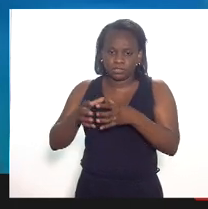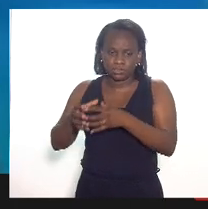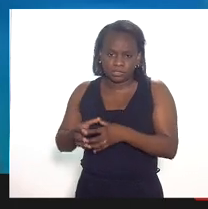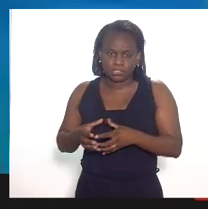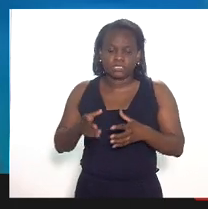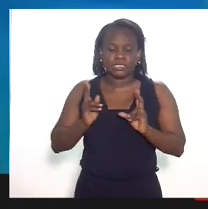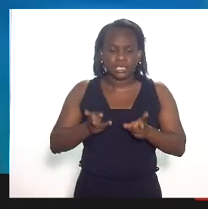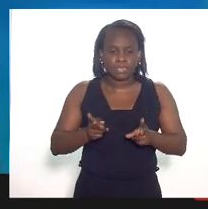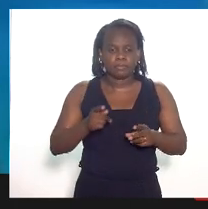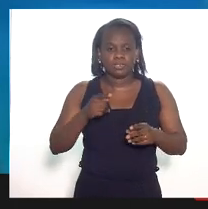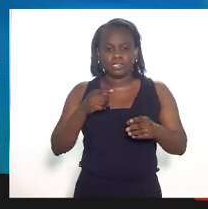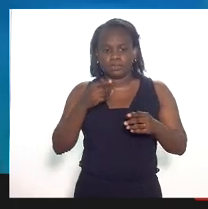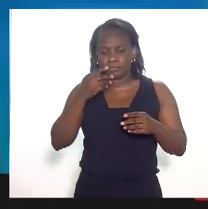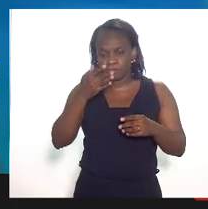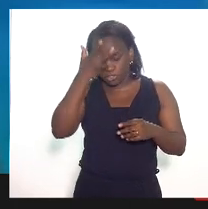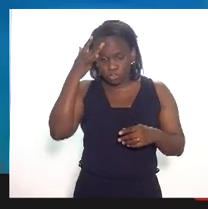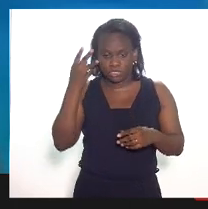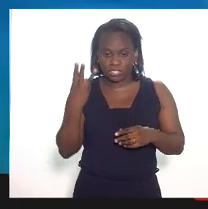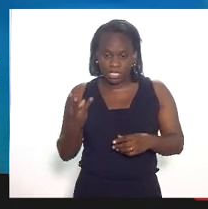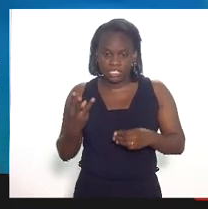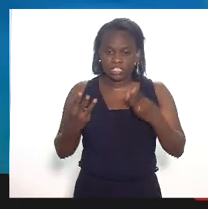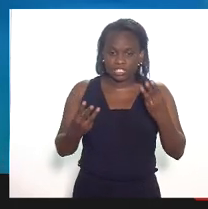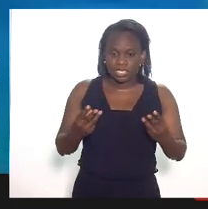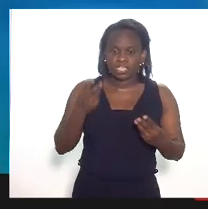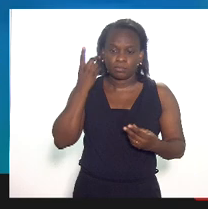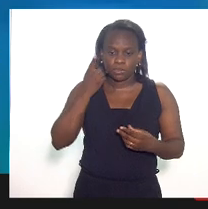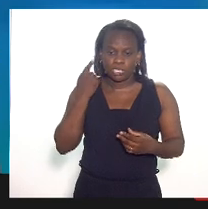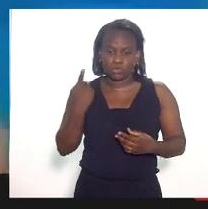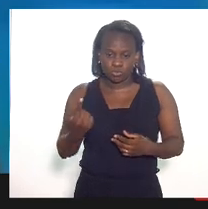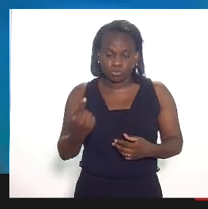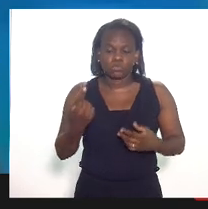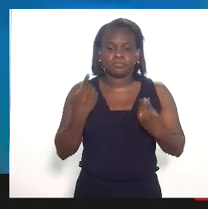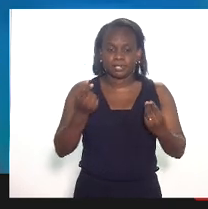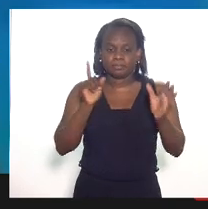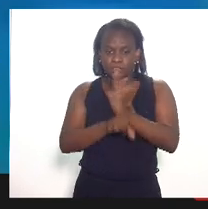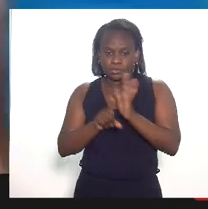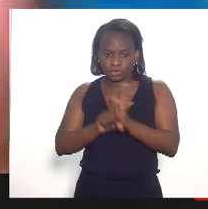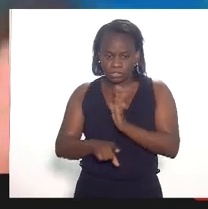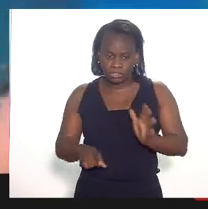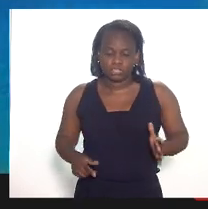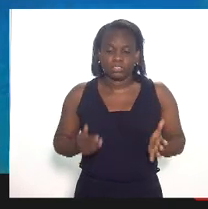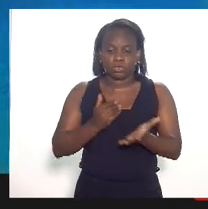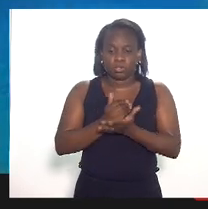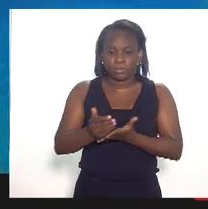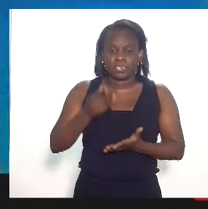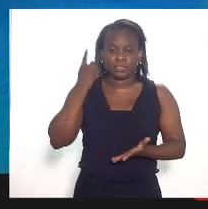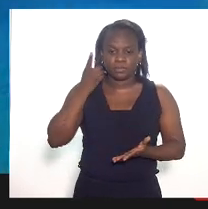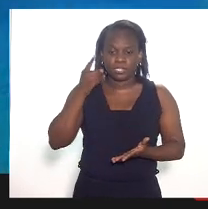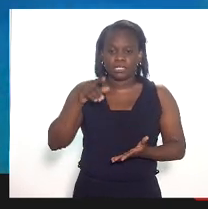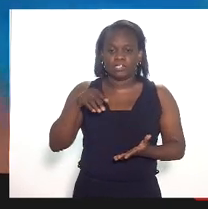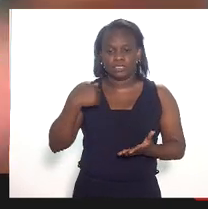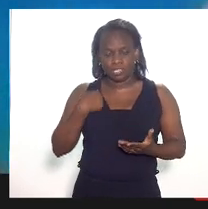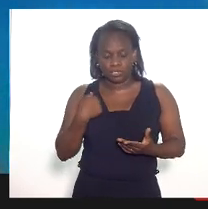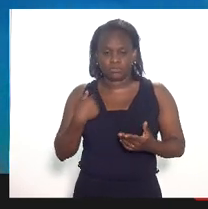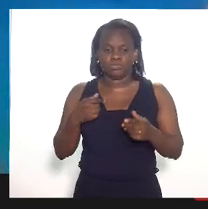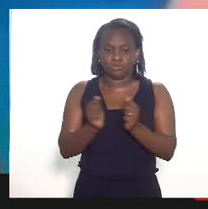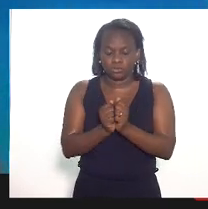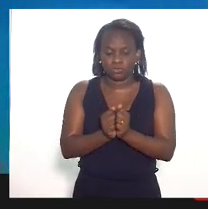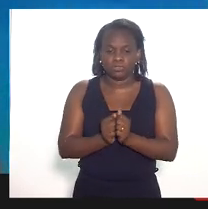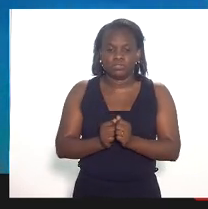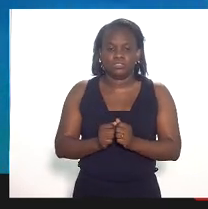sempre blocos de três entidades com um parlamentar para fazer as perguntas. Inicialmente, a deputada e eu faremos